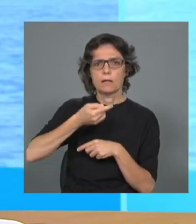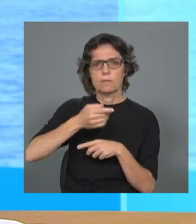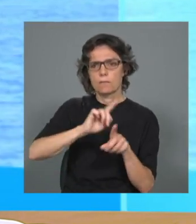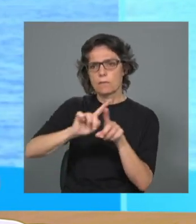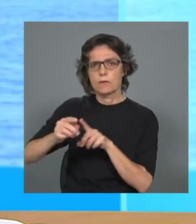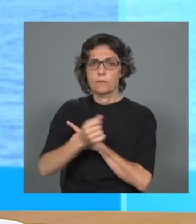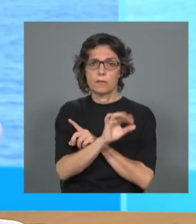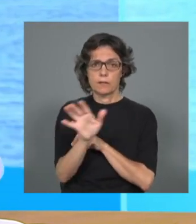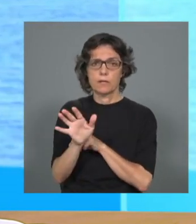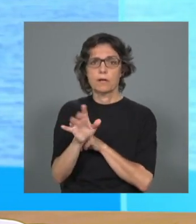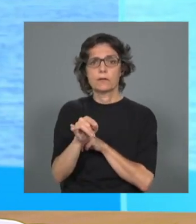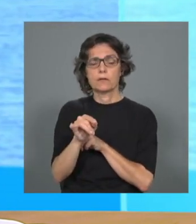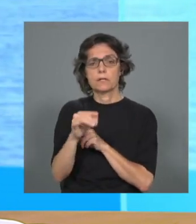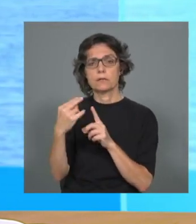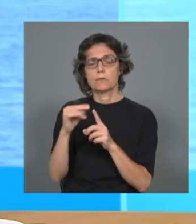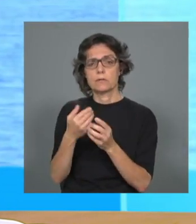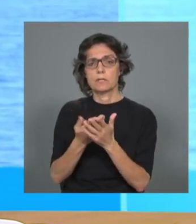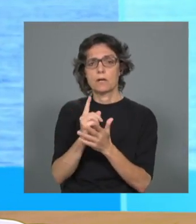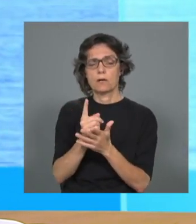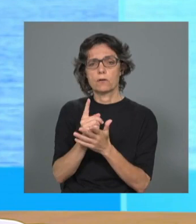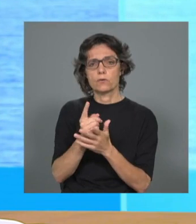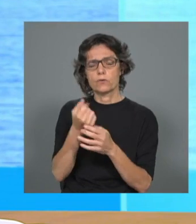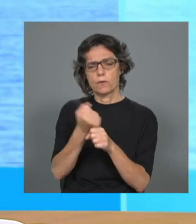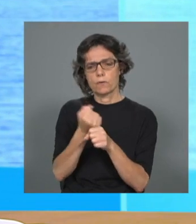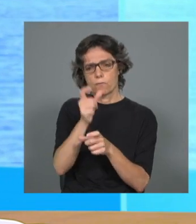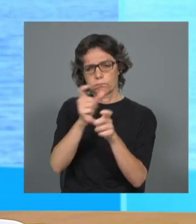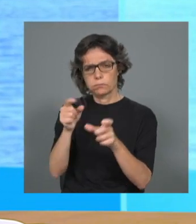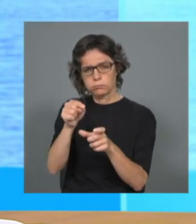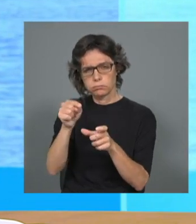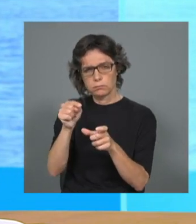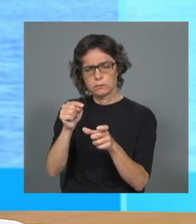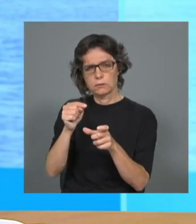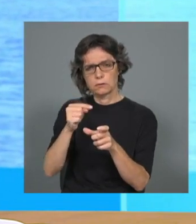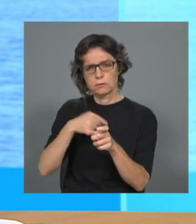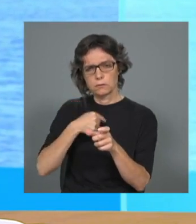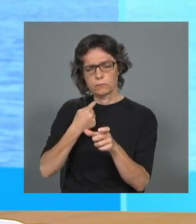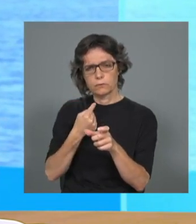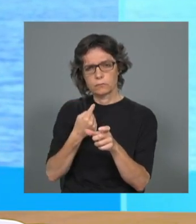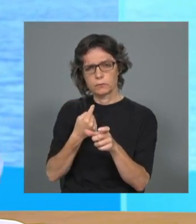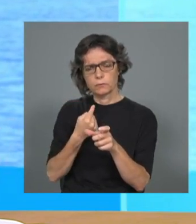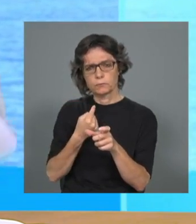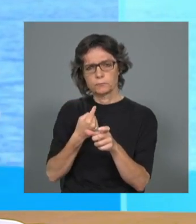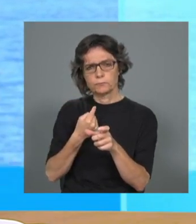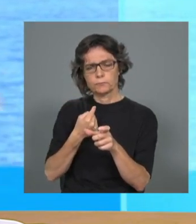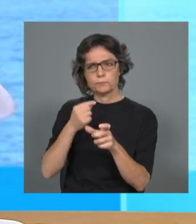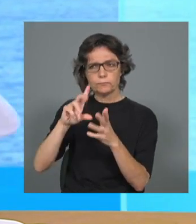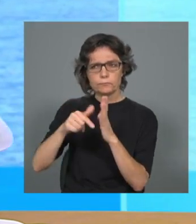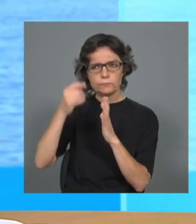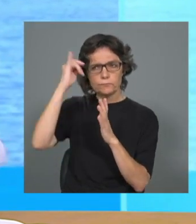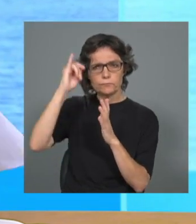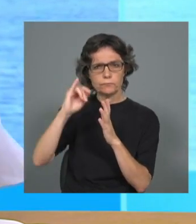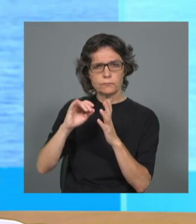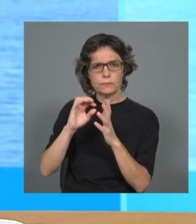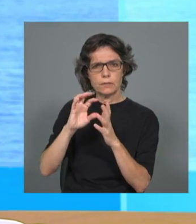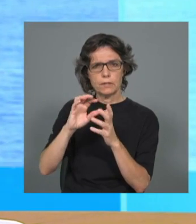diferentes também, na perspectiva dos próprios trabalhadores criarem, digamos, projetos, ideias alternativas